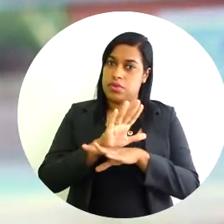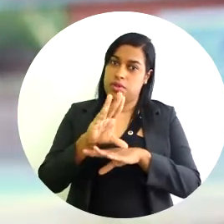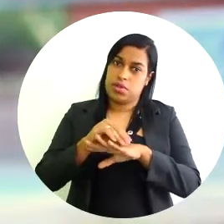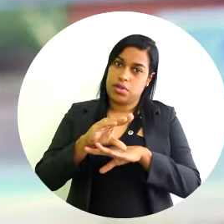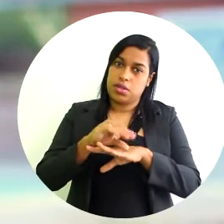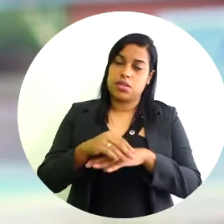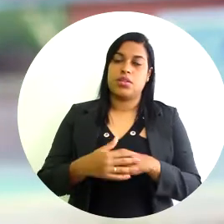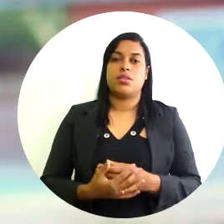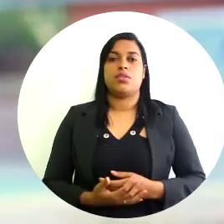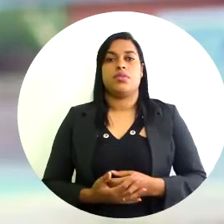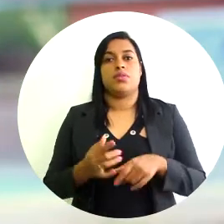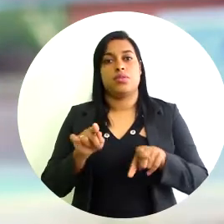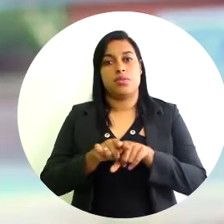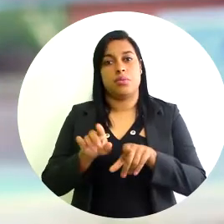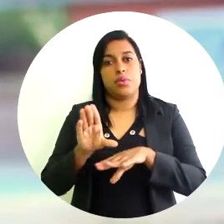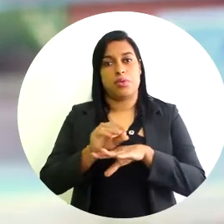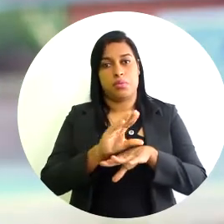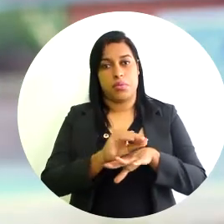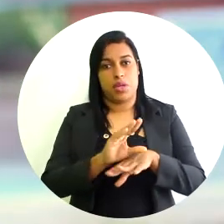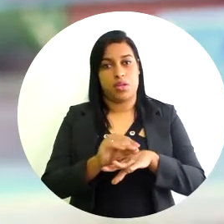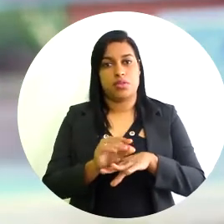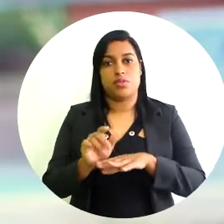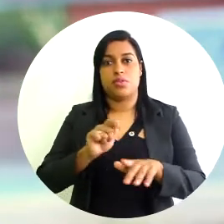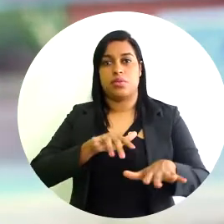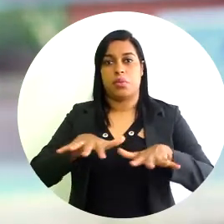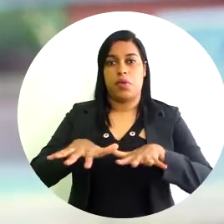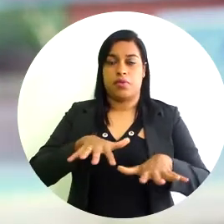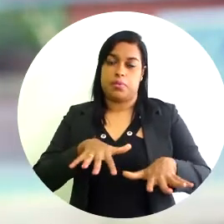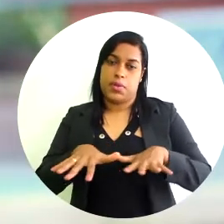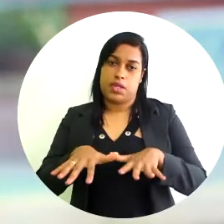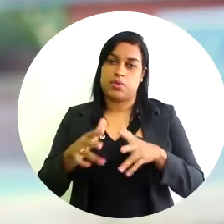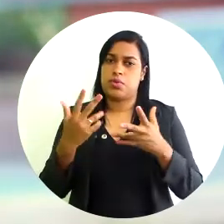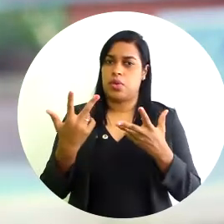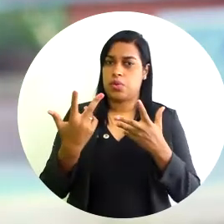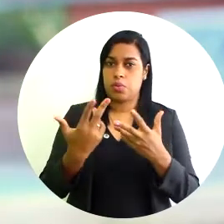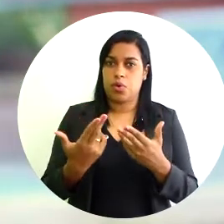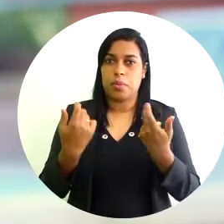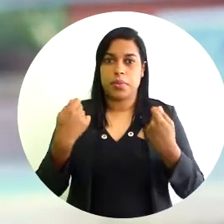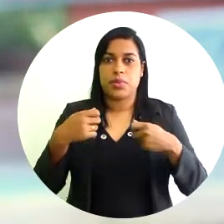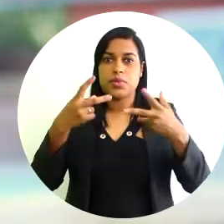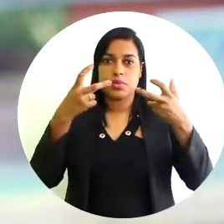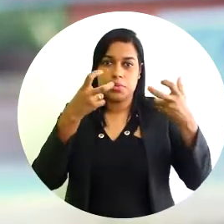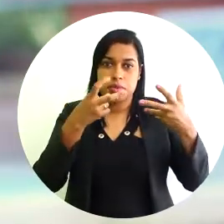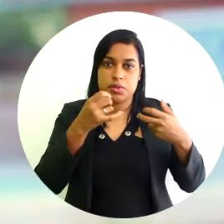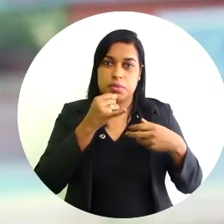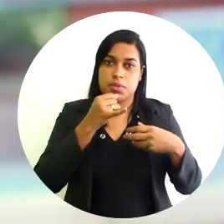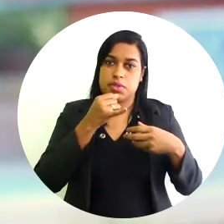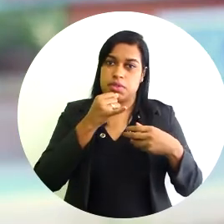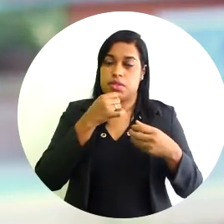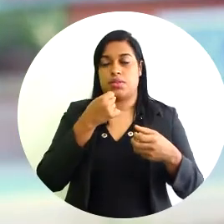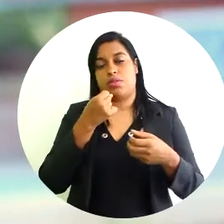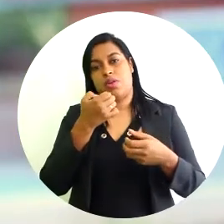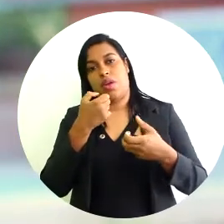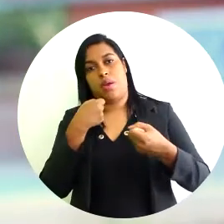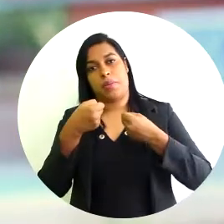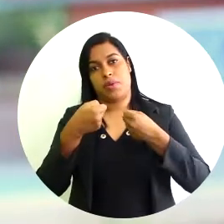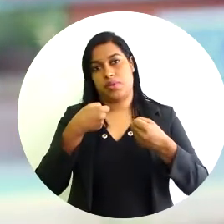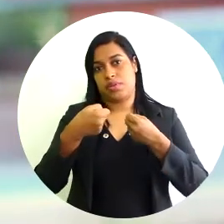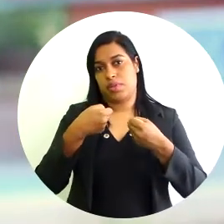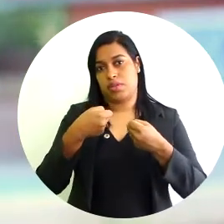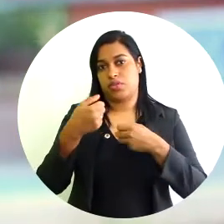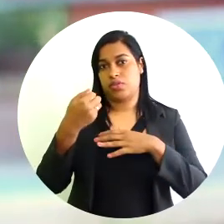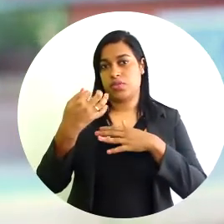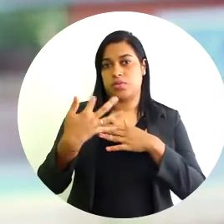são consideradas imagens em movimento. Então, da mesma forma, eu tenho que observar, por exemplo, se é uma reportagem que